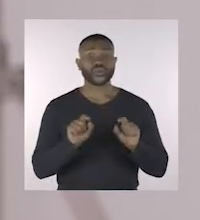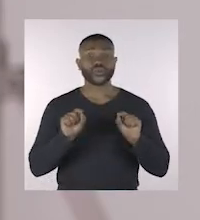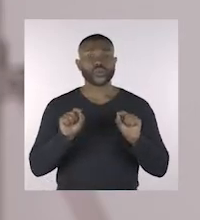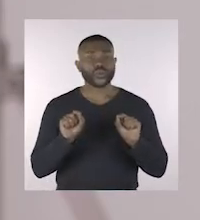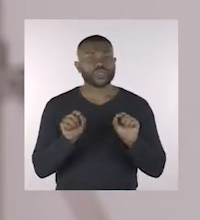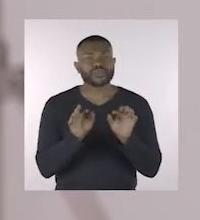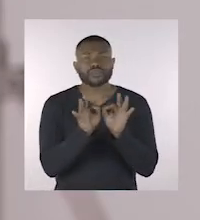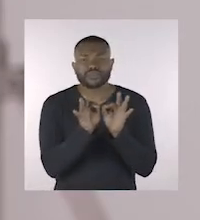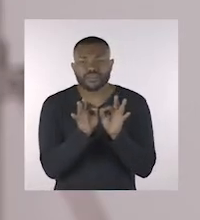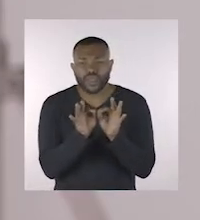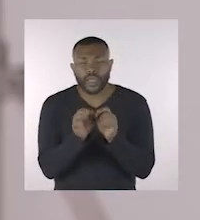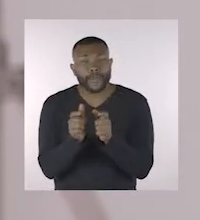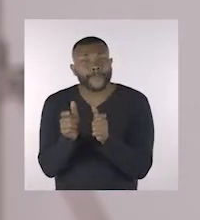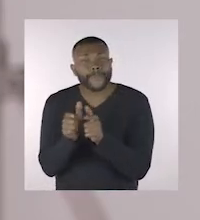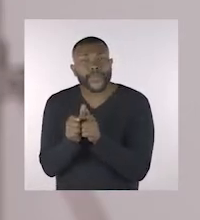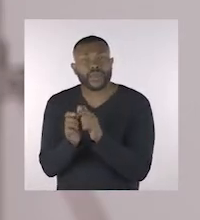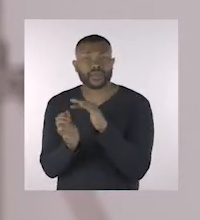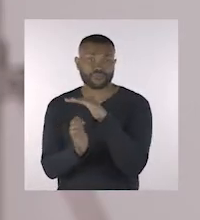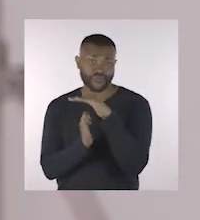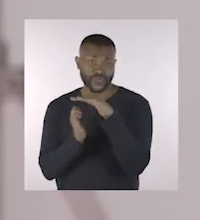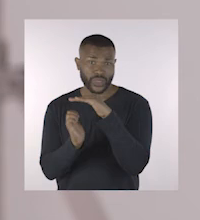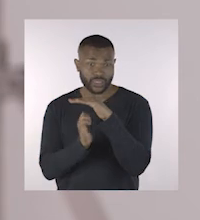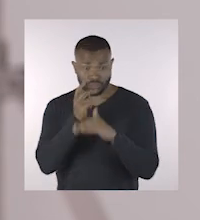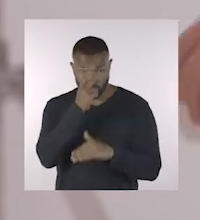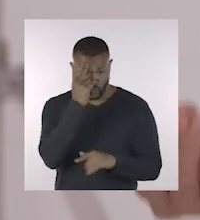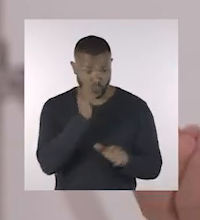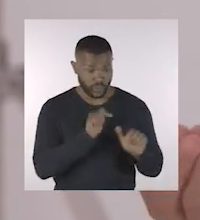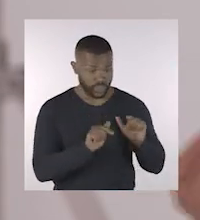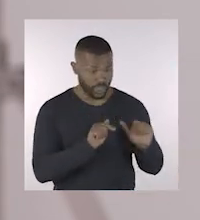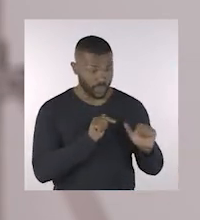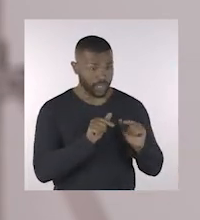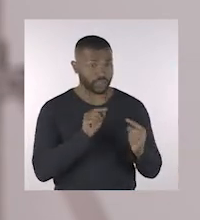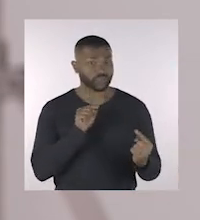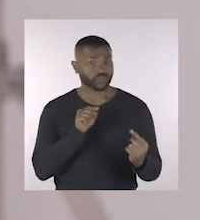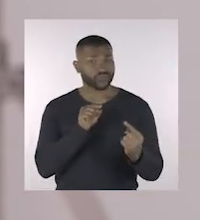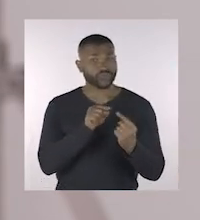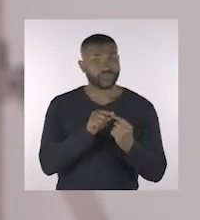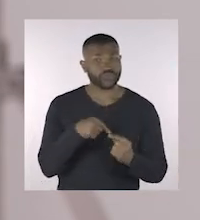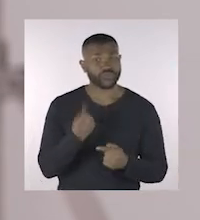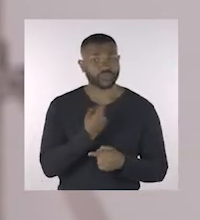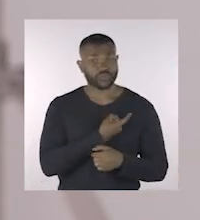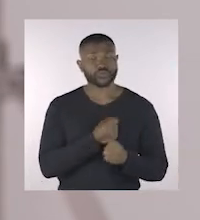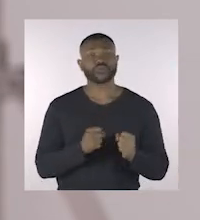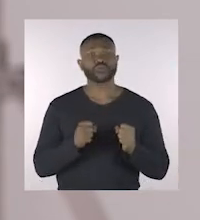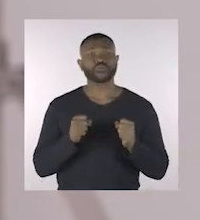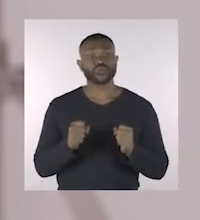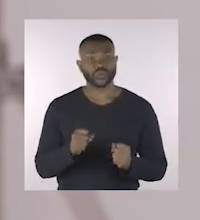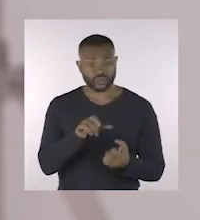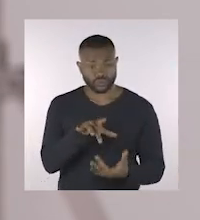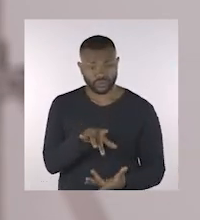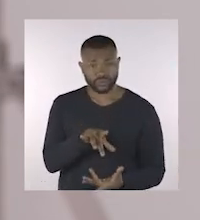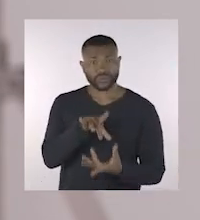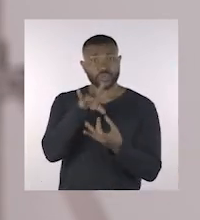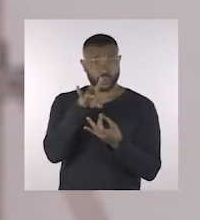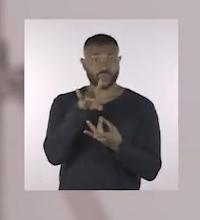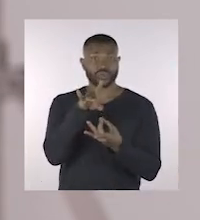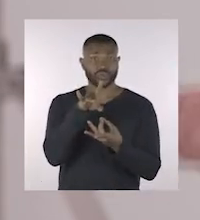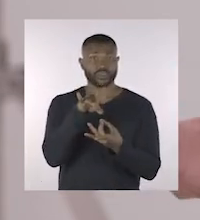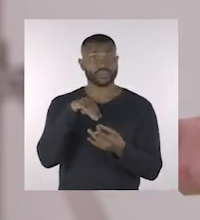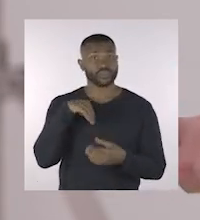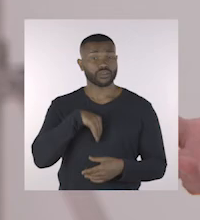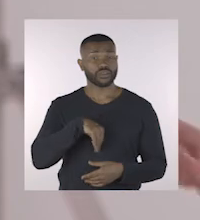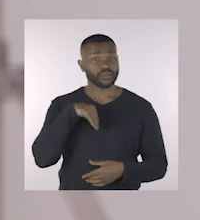nós vamos fazer com pequenas empresas com trabalhadores diretamente para que a gente possa